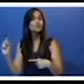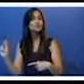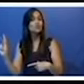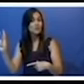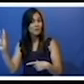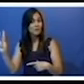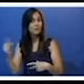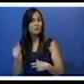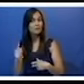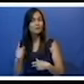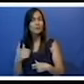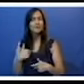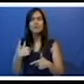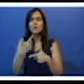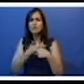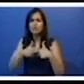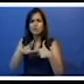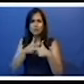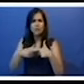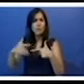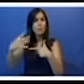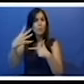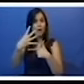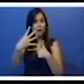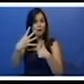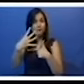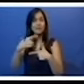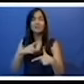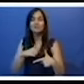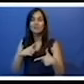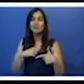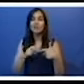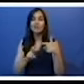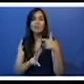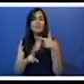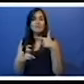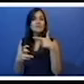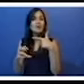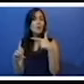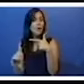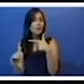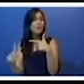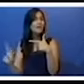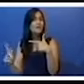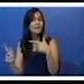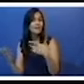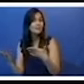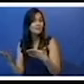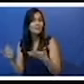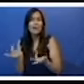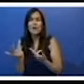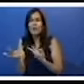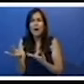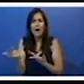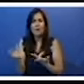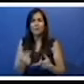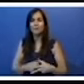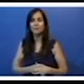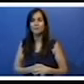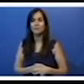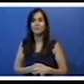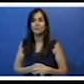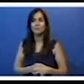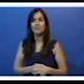pegar 1000 gramas e dividir por quatro eu terei 250 então eu falo 250g